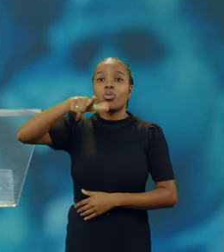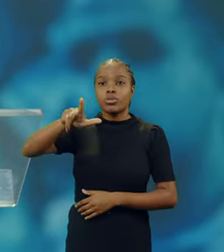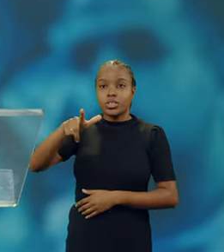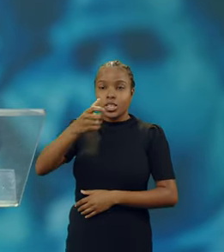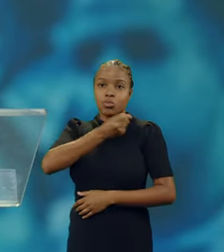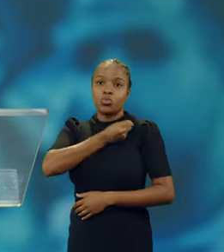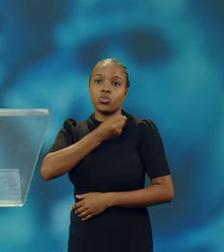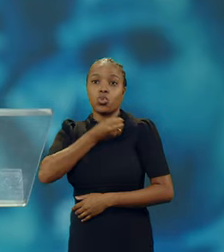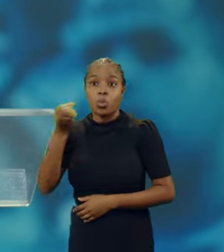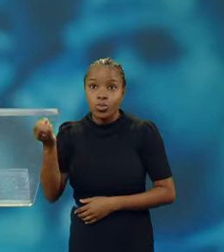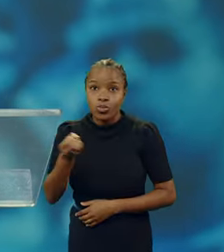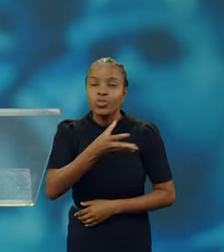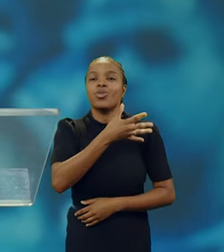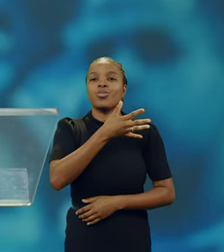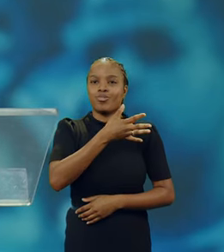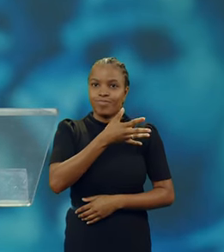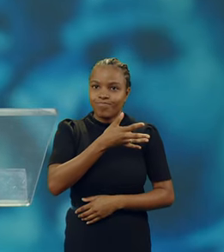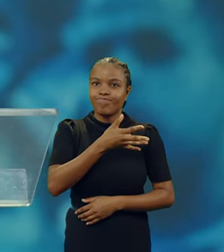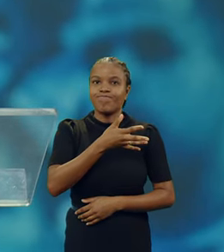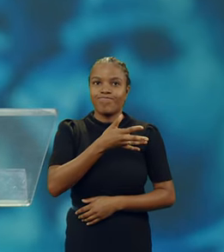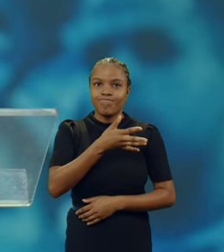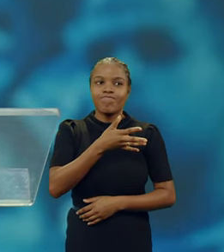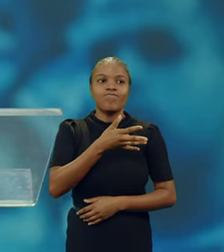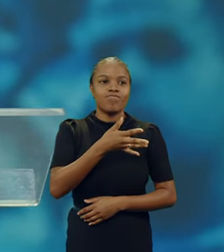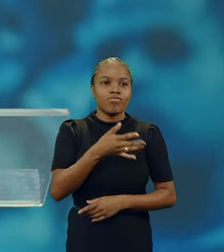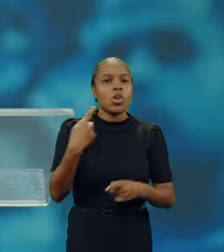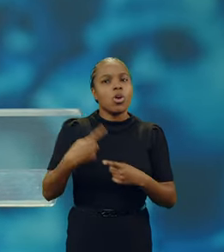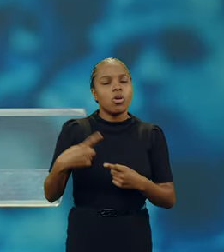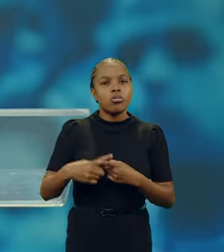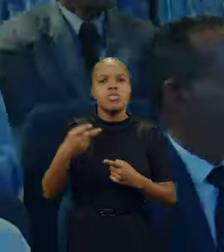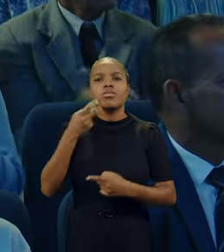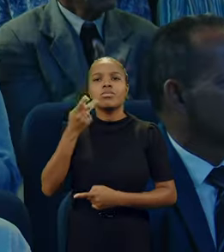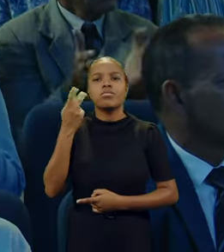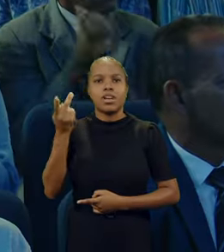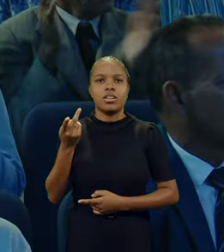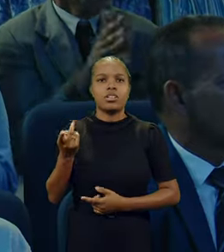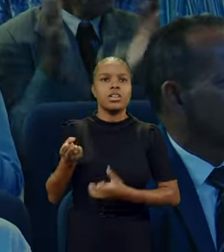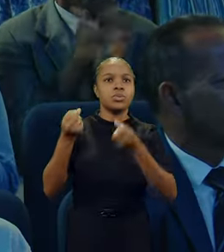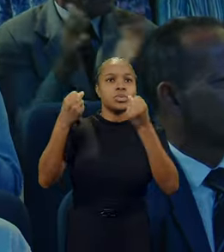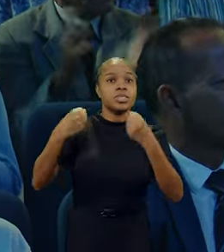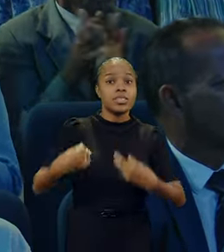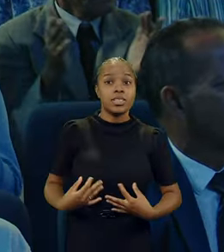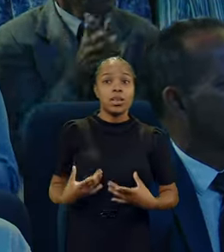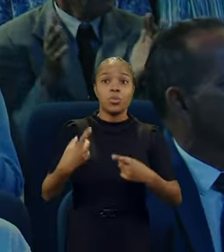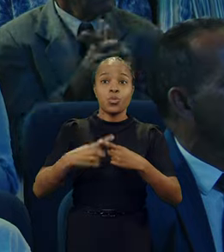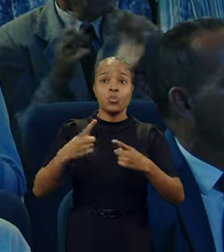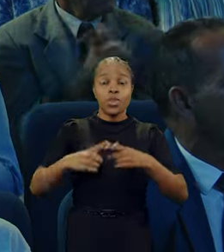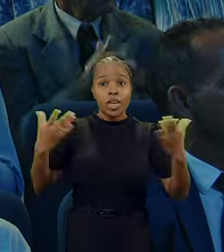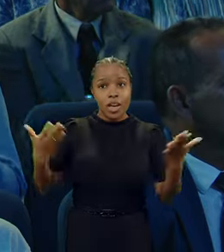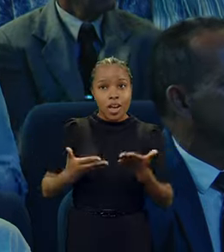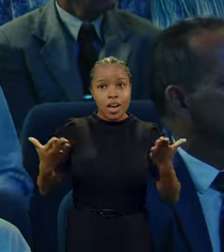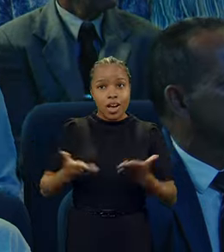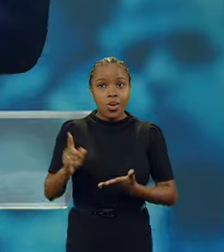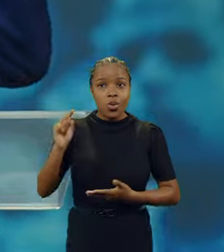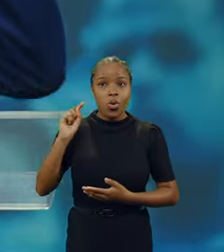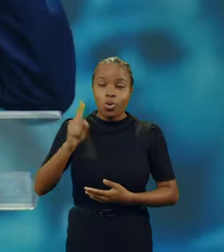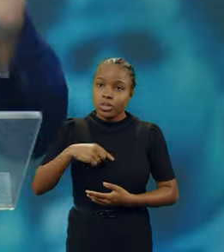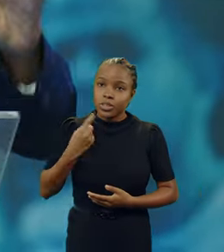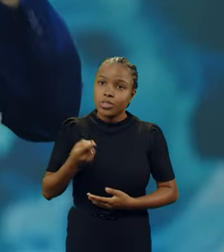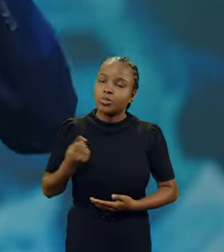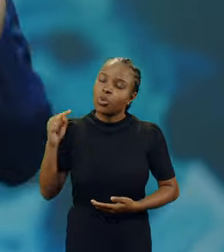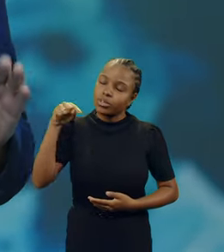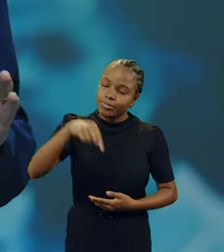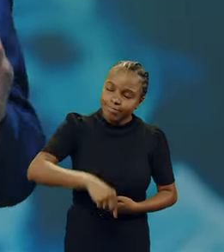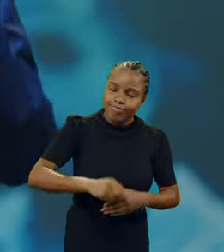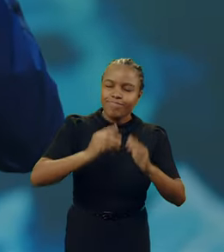foi glorificado. Por que eu estou citando este exemplo? Porque agora nós vamos orar com a nossa